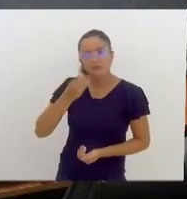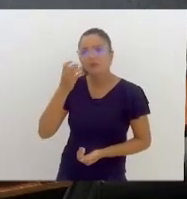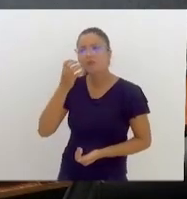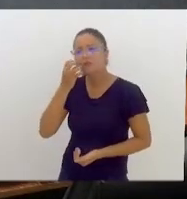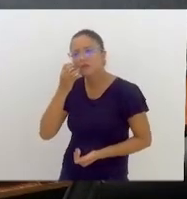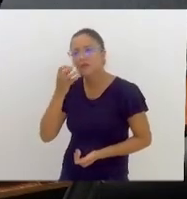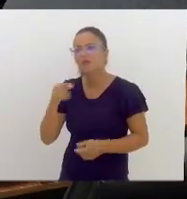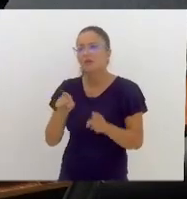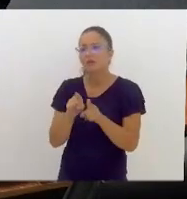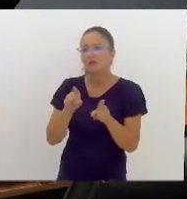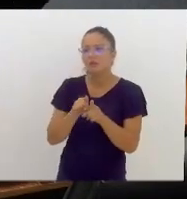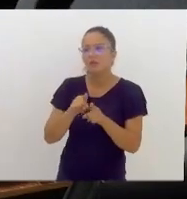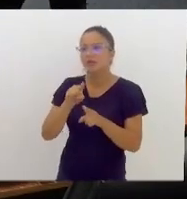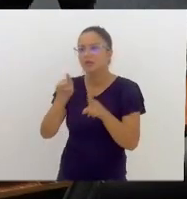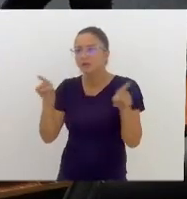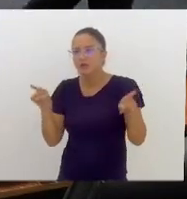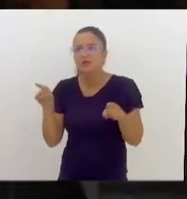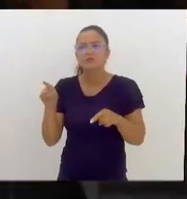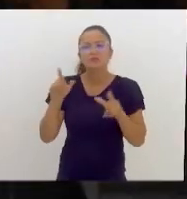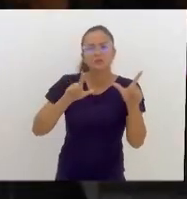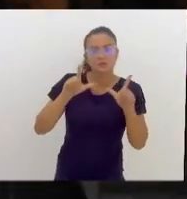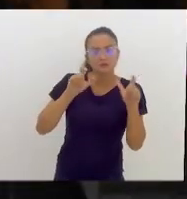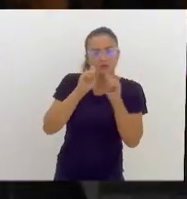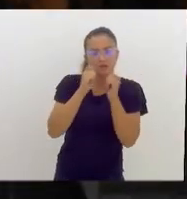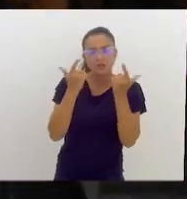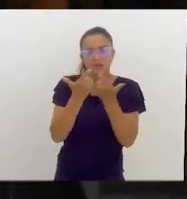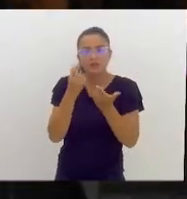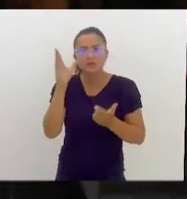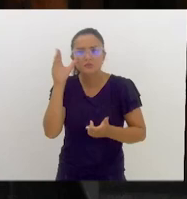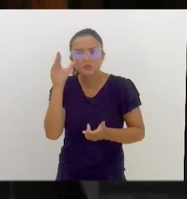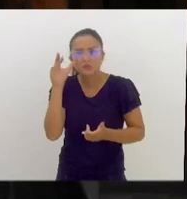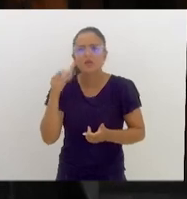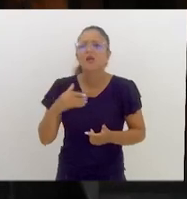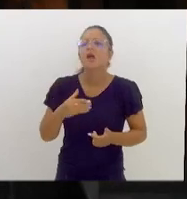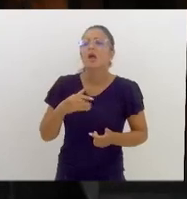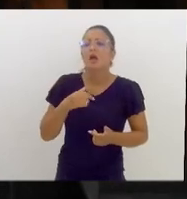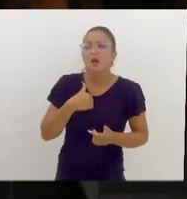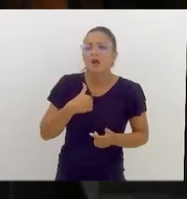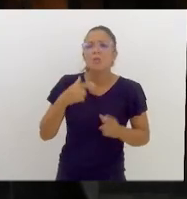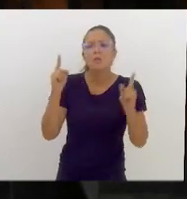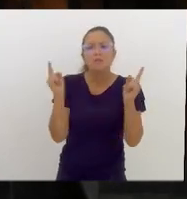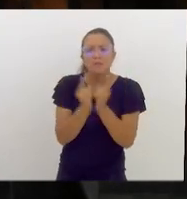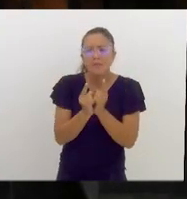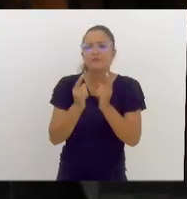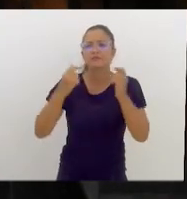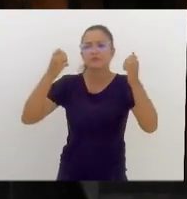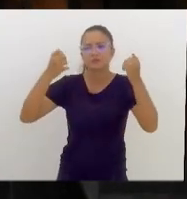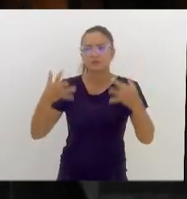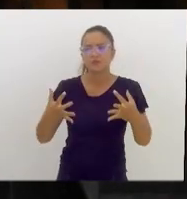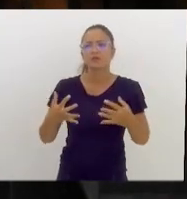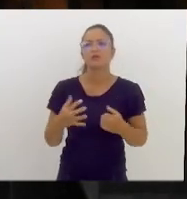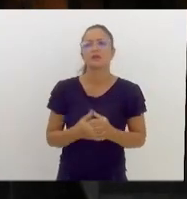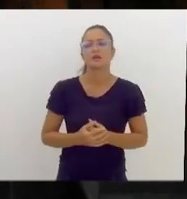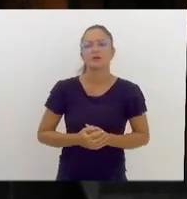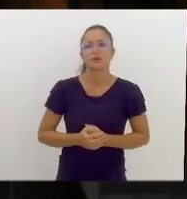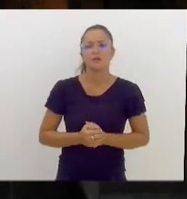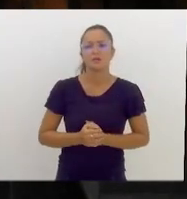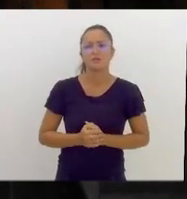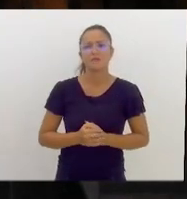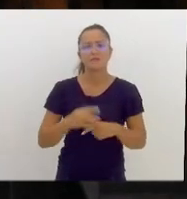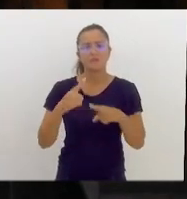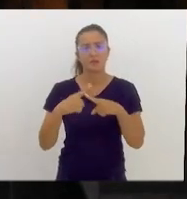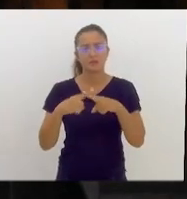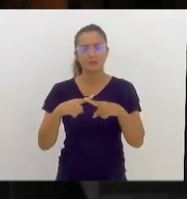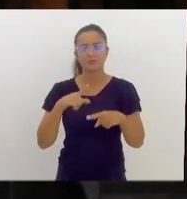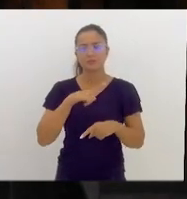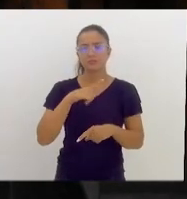todos aqueles e aquelas que nos assistem na TV Alerge, serei breve na declaração de voto, mas não podia deixar de falar dessas